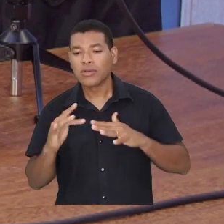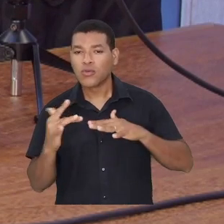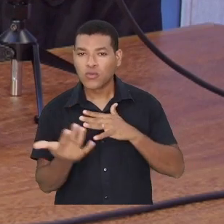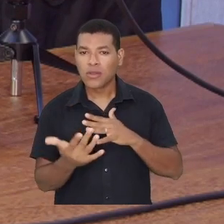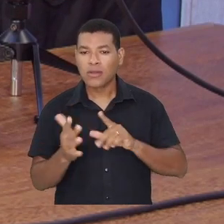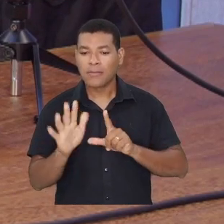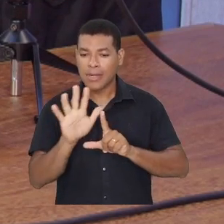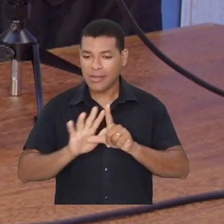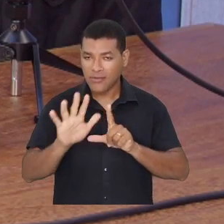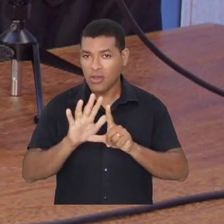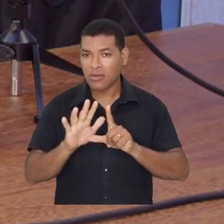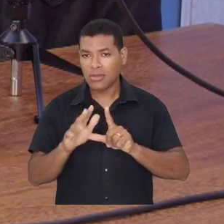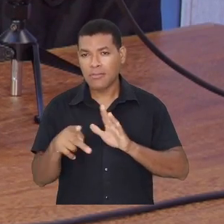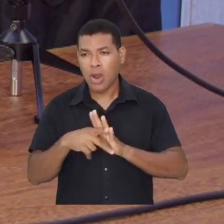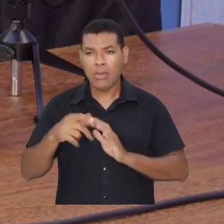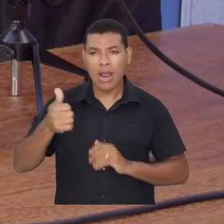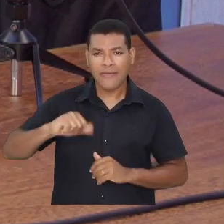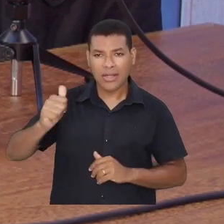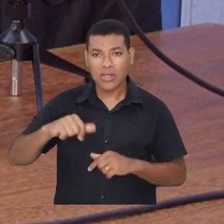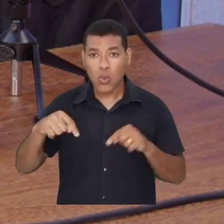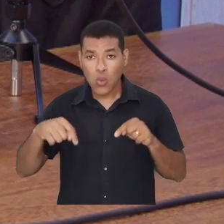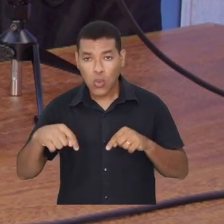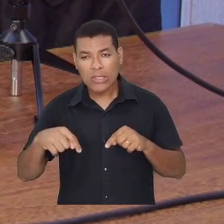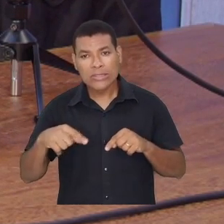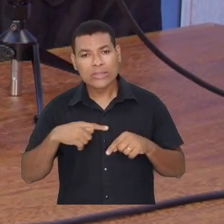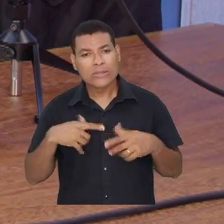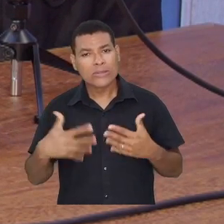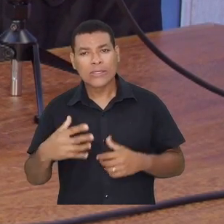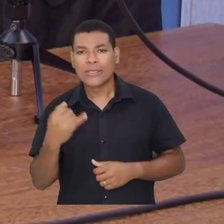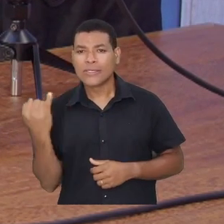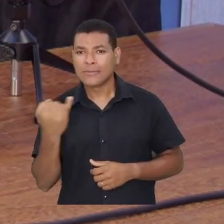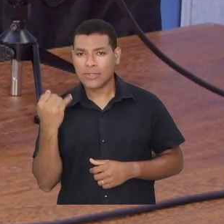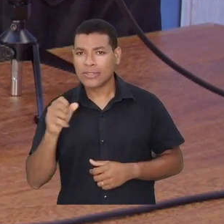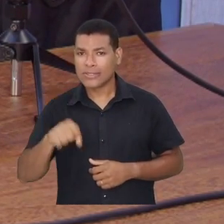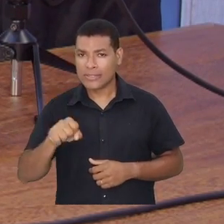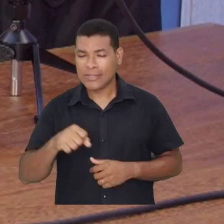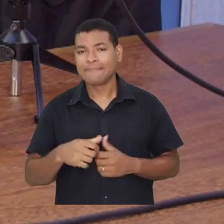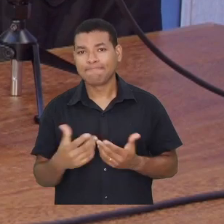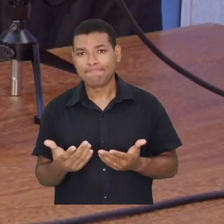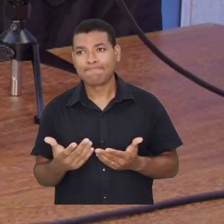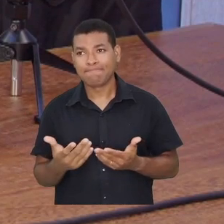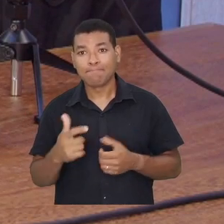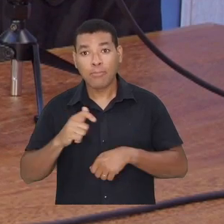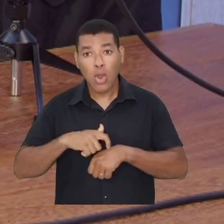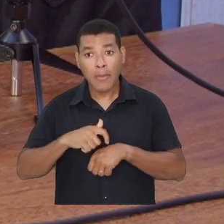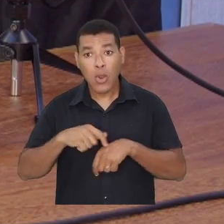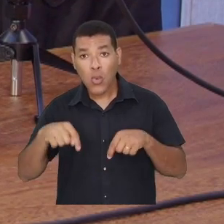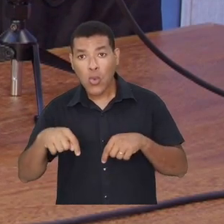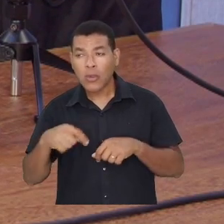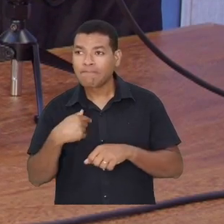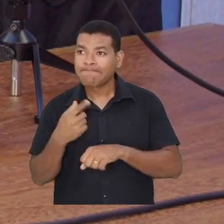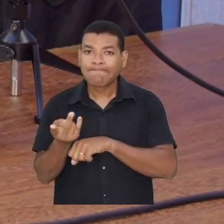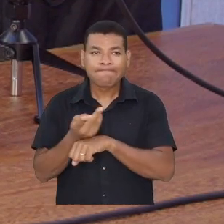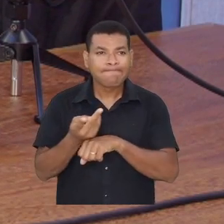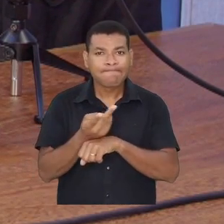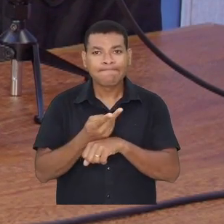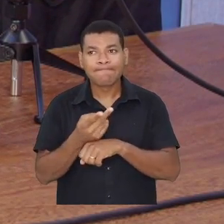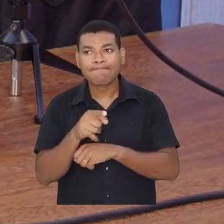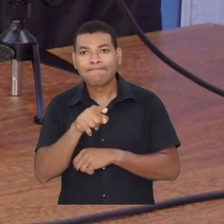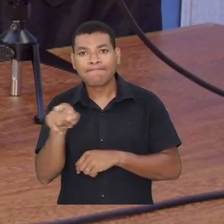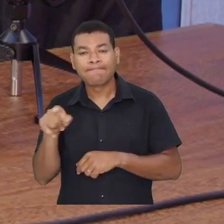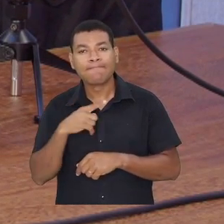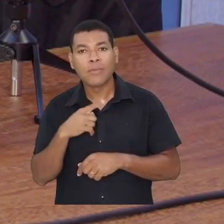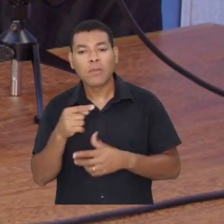as plataformas de avaliação, elas são super relevantes, acho que nesse momento de busca, e elas têm